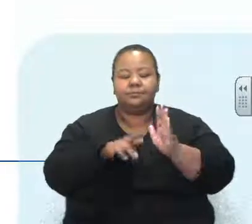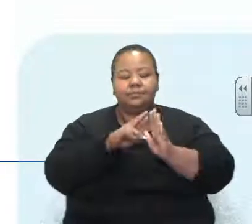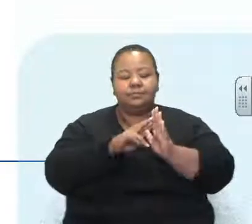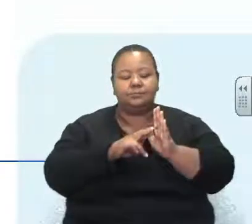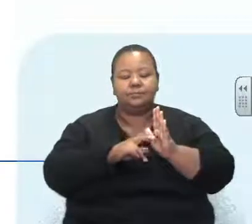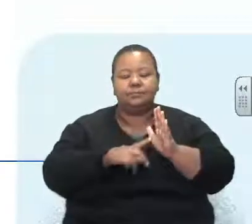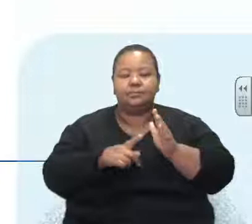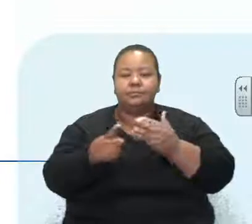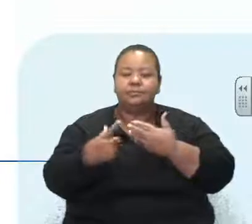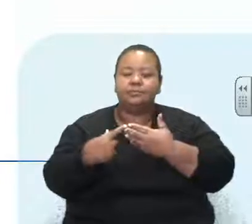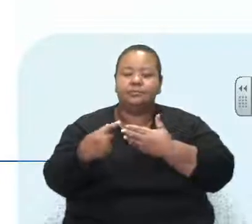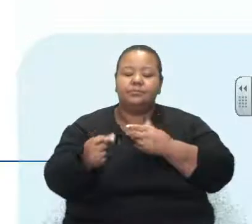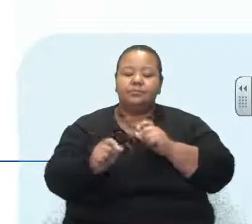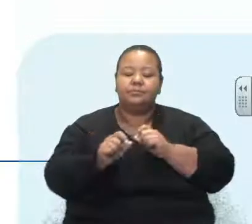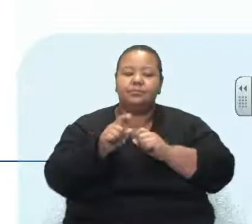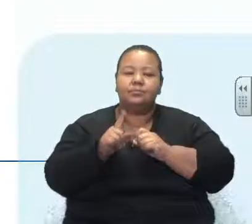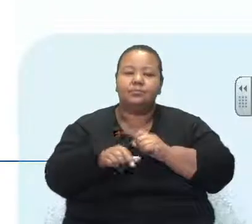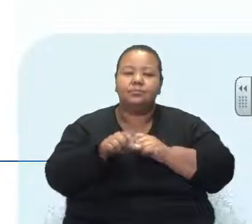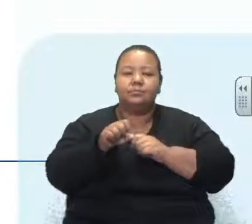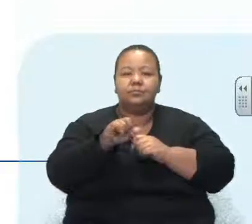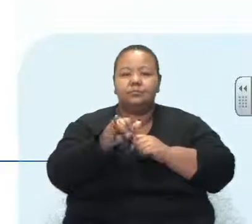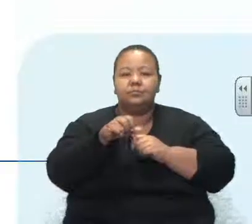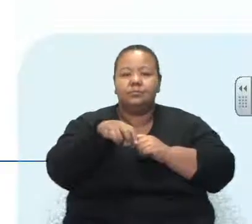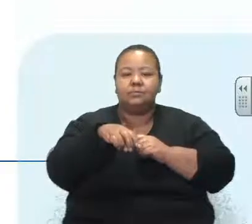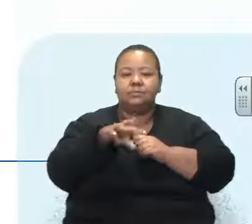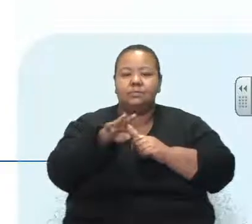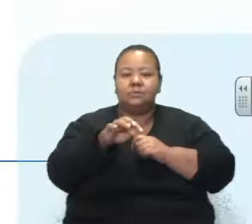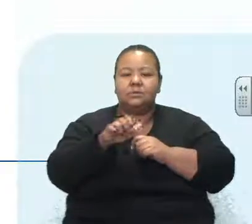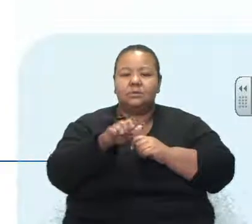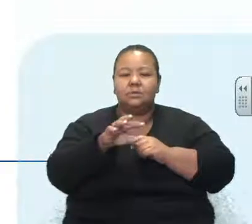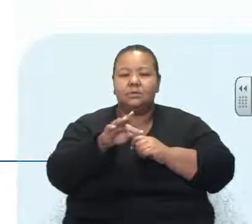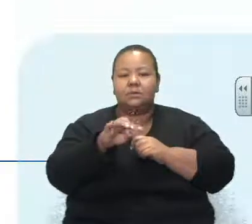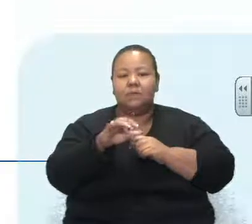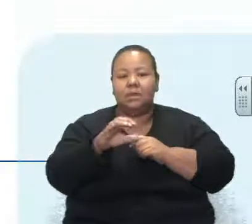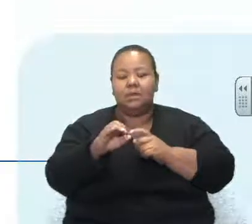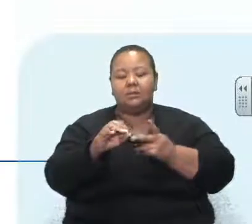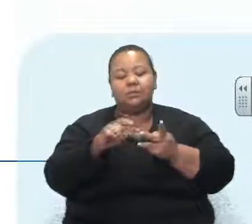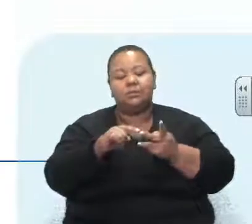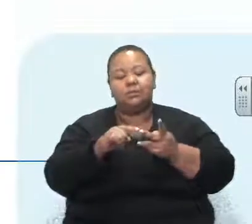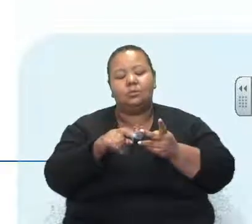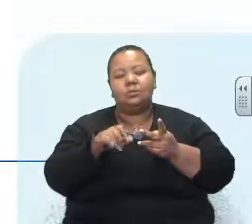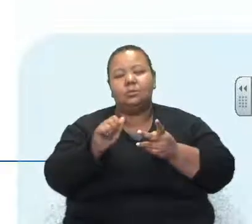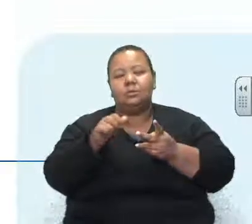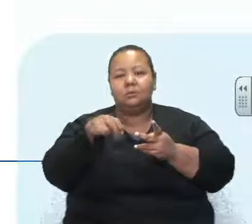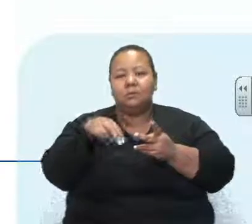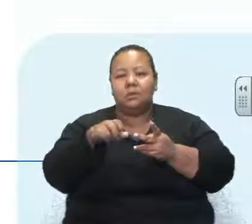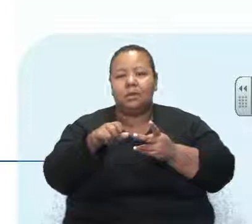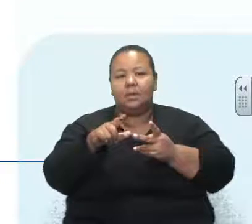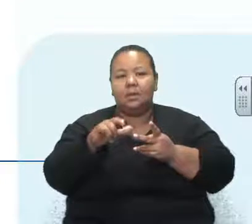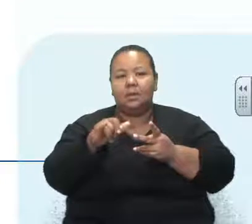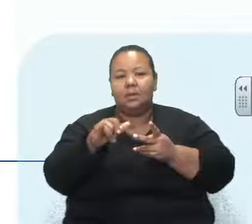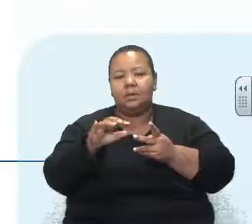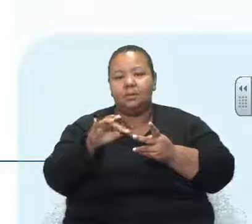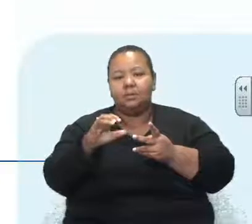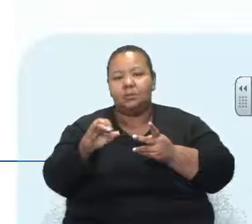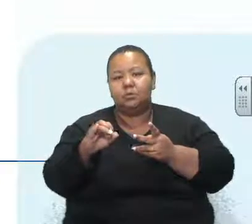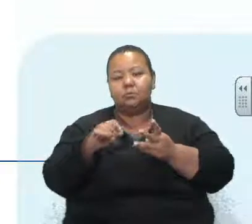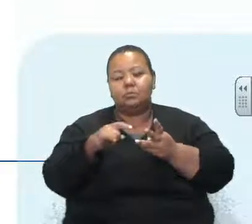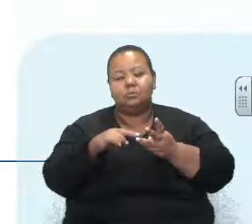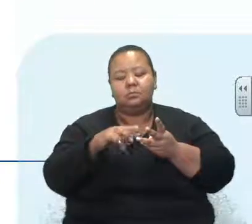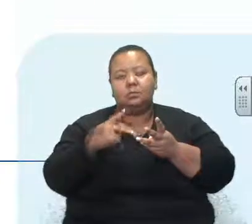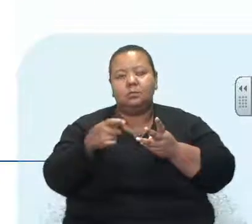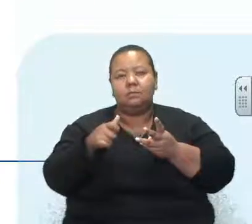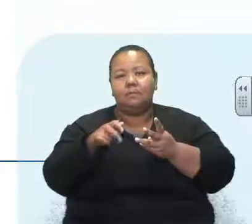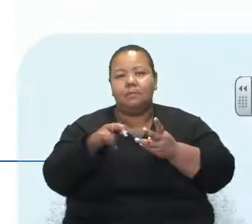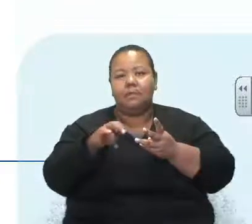escolher qual tipo de relatório, se é sintético, se é analítico, se é parcial, se é total. Aí eu vou definir o relatório que eu quero. Eu tenho